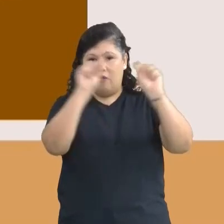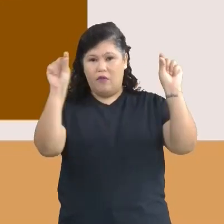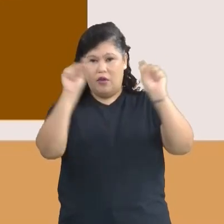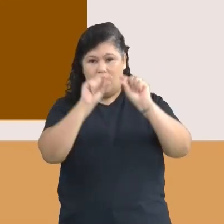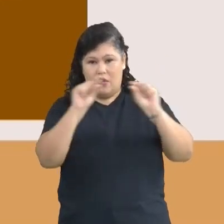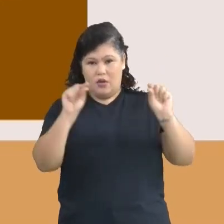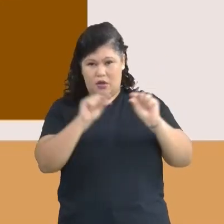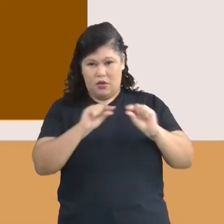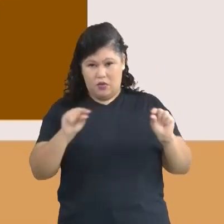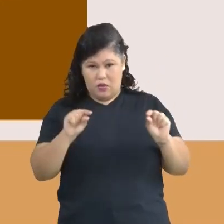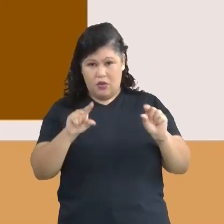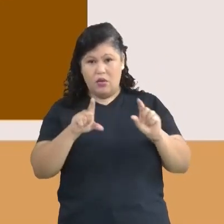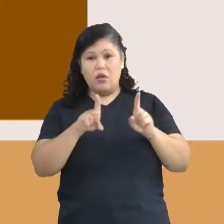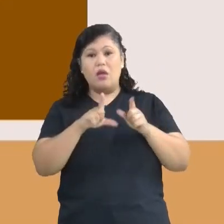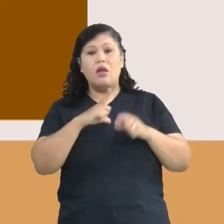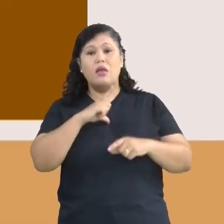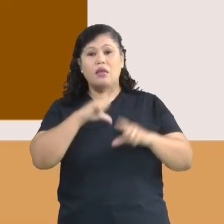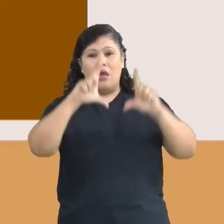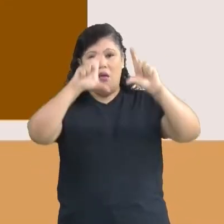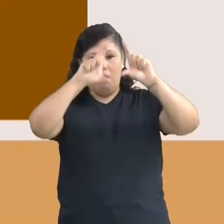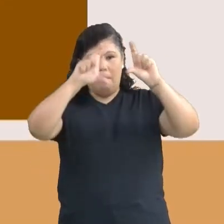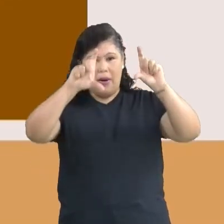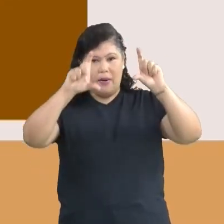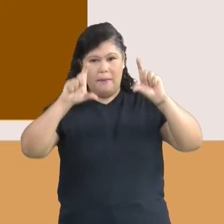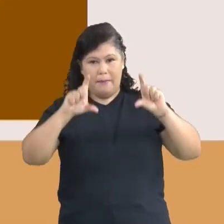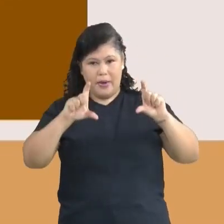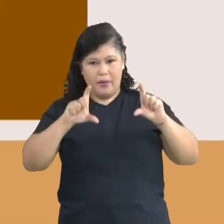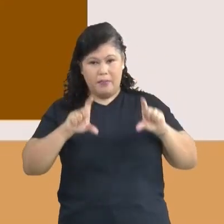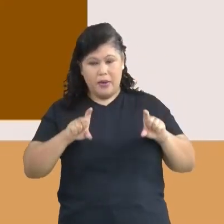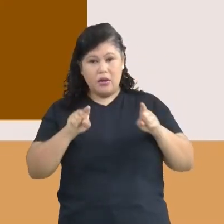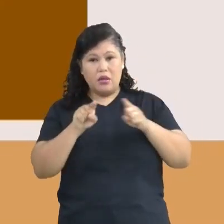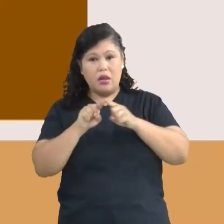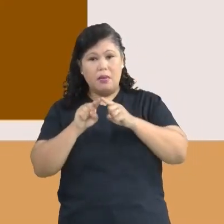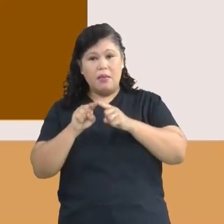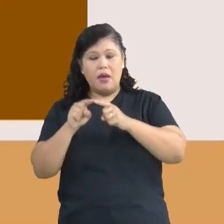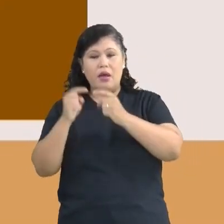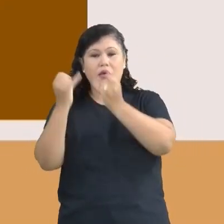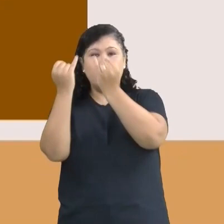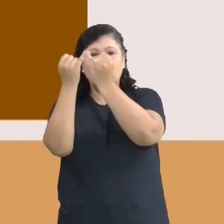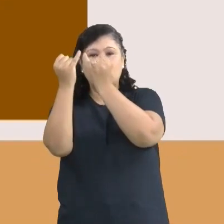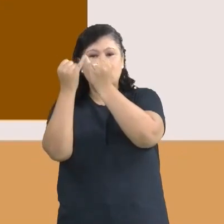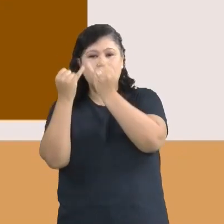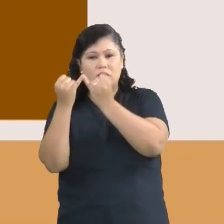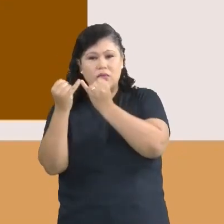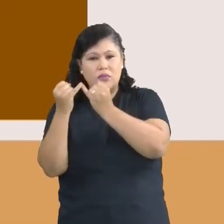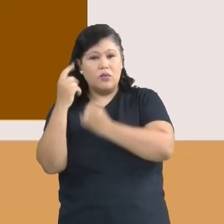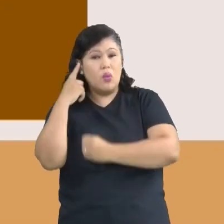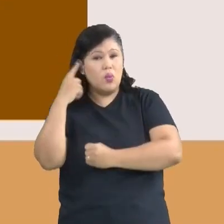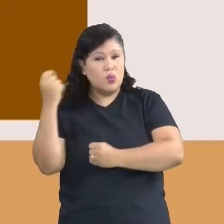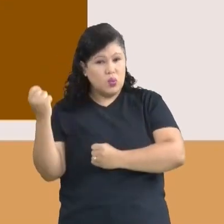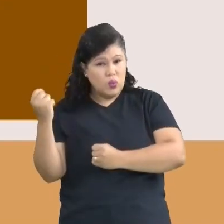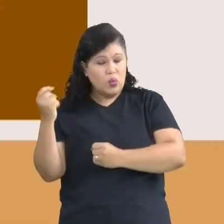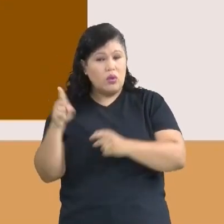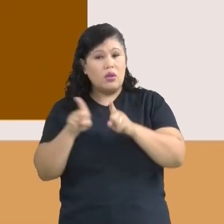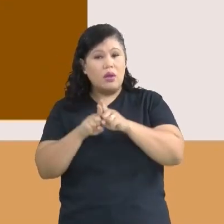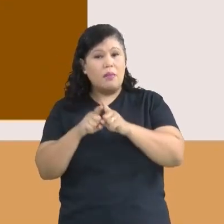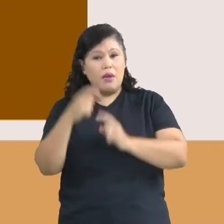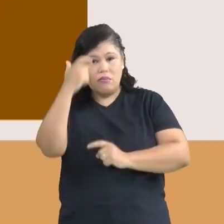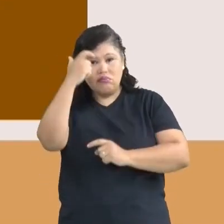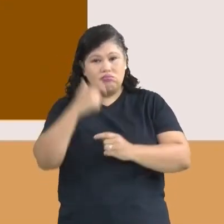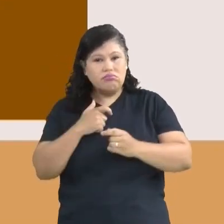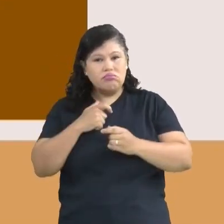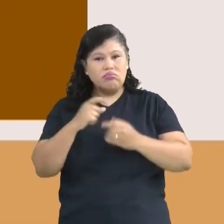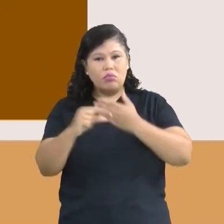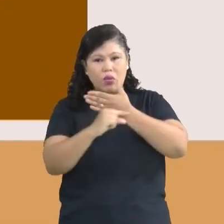tem rima, tem o título e também tem o autor. Professor, ainda não estou entendendo nada. Calma, que eu